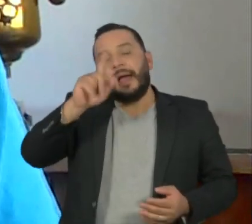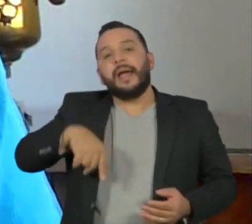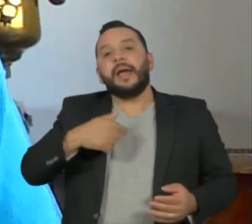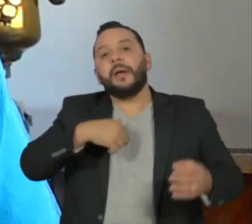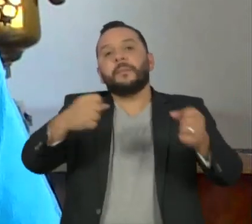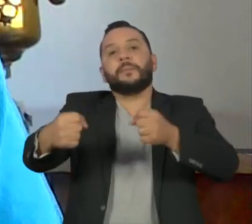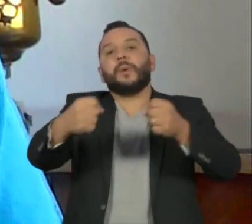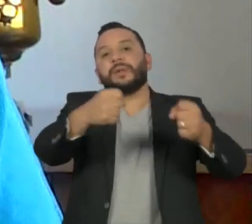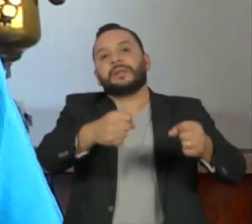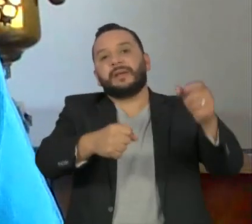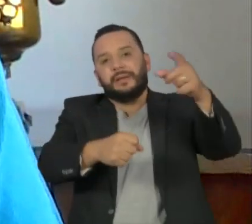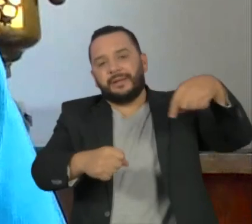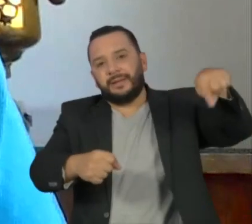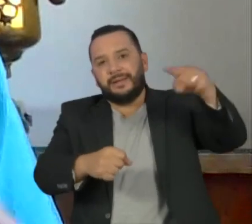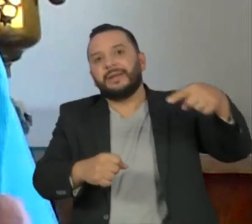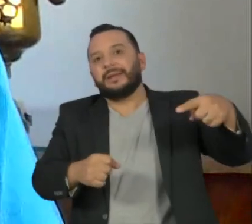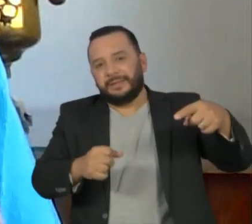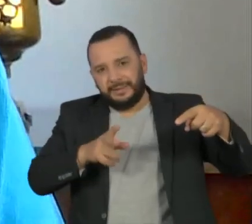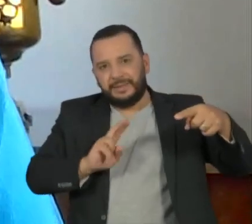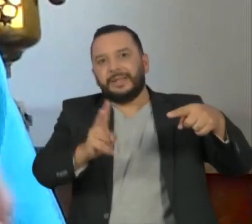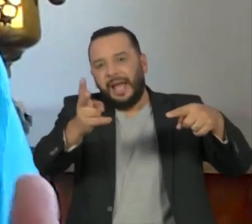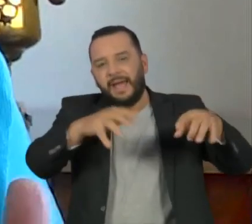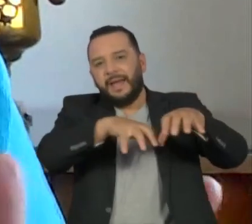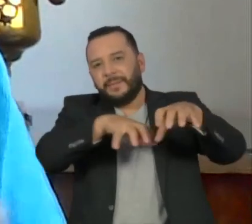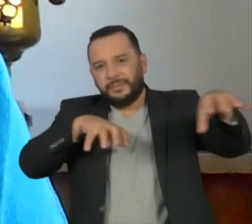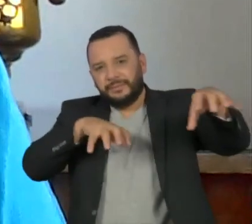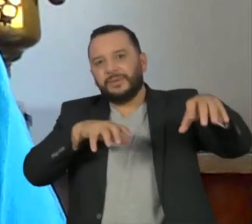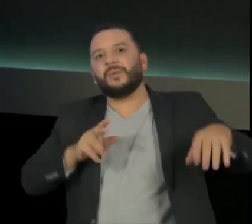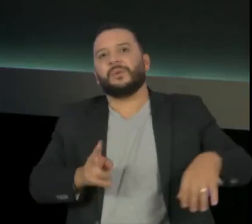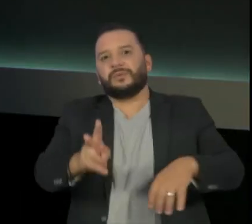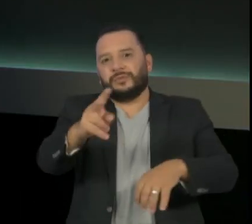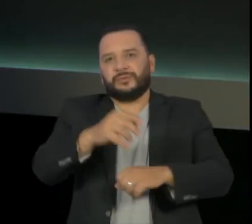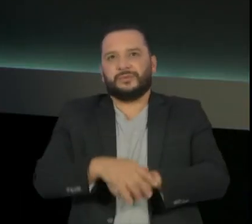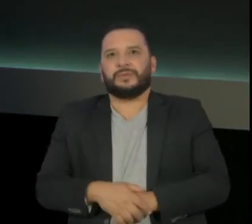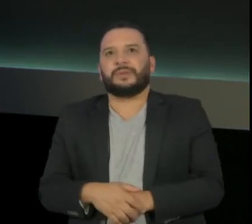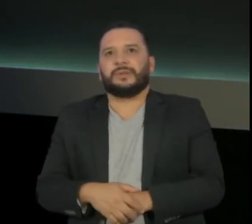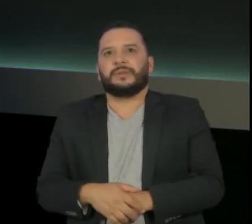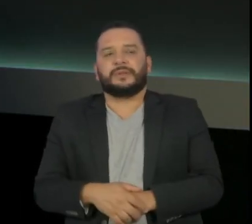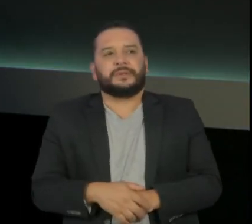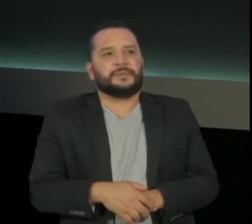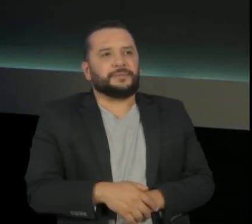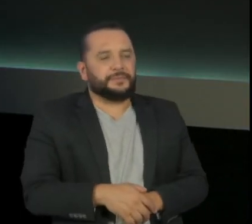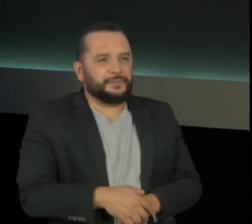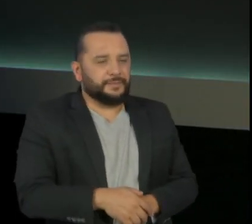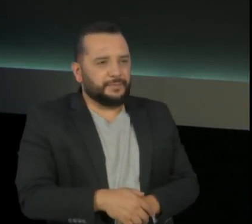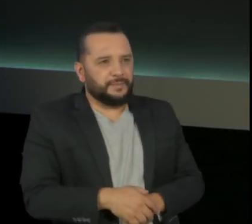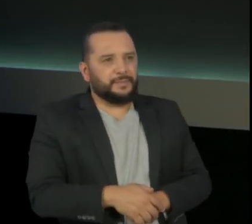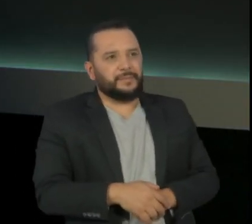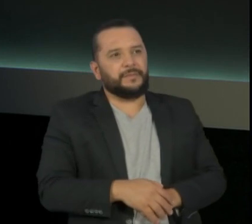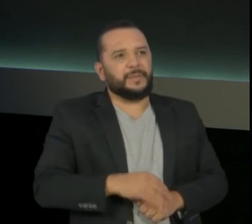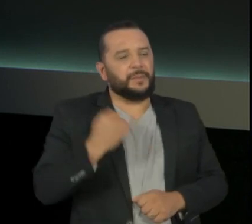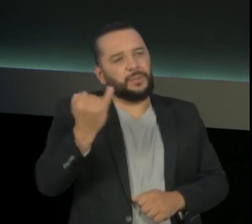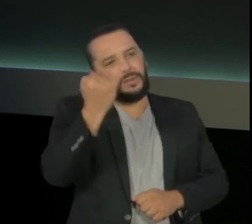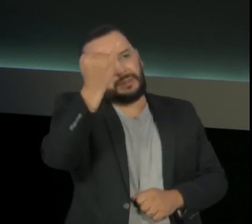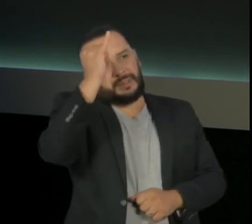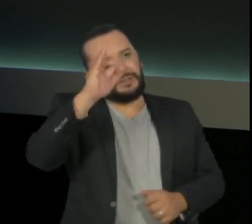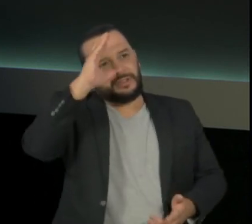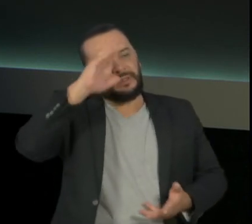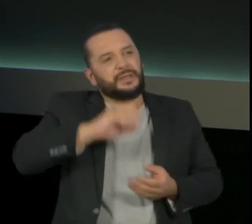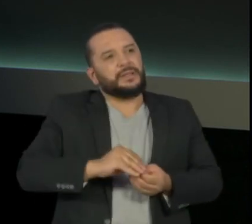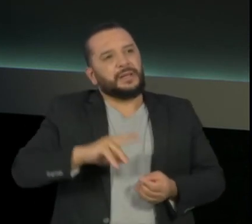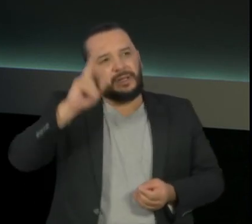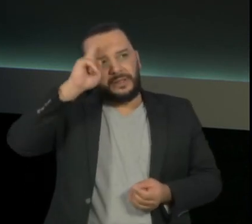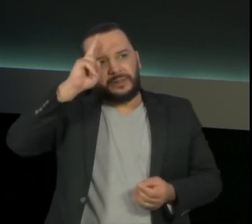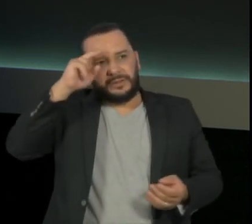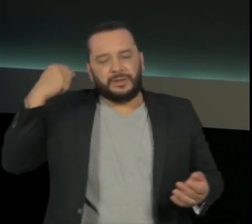possível para que esse divórcio continue existindo. Entender a história, qual é a importância deste